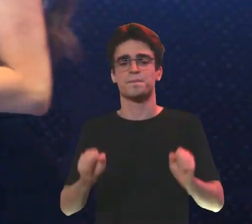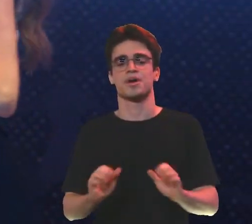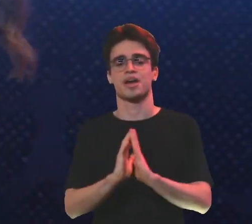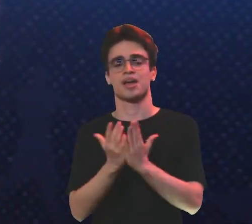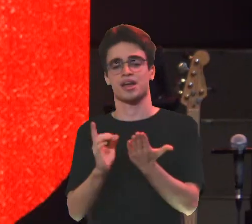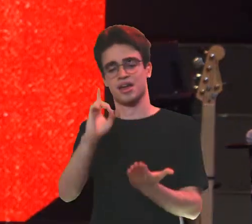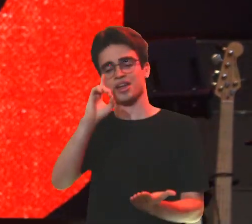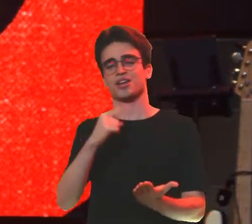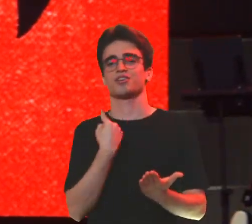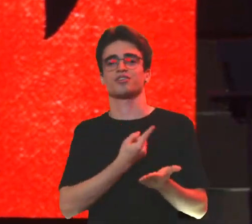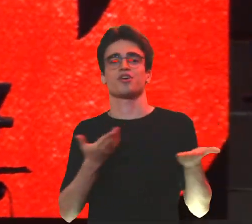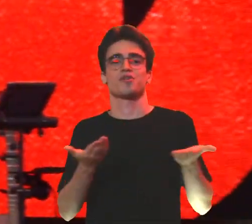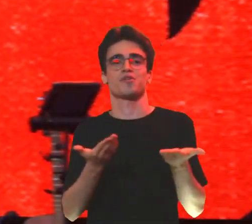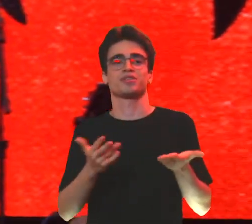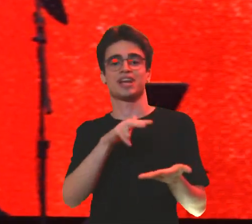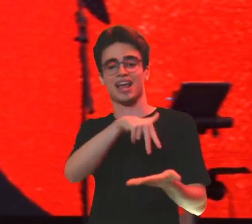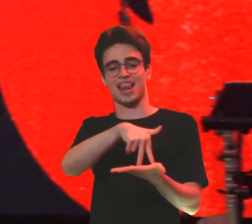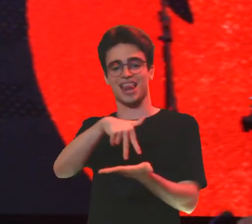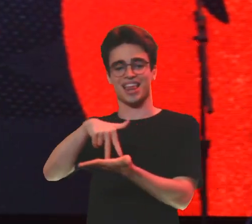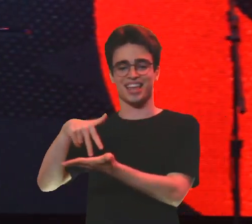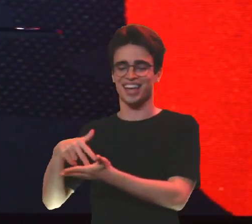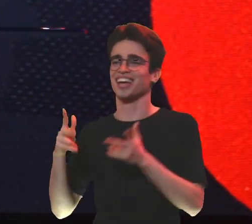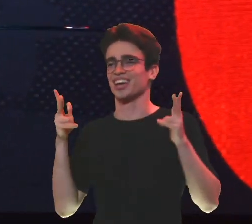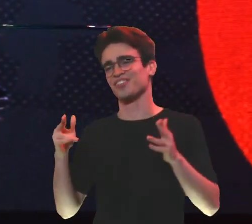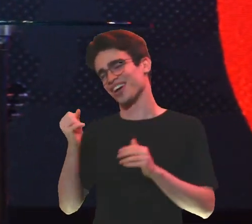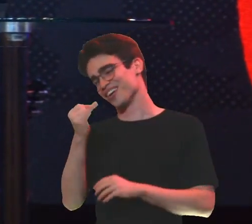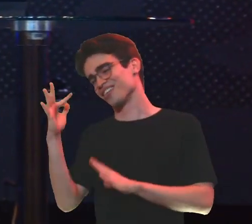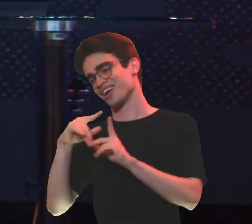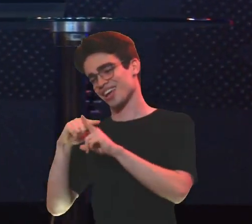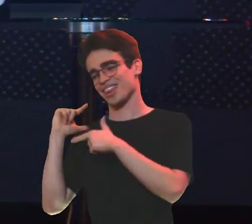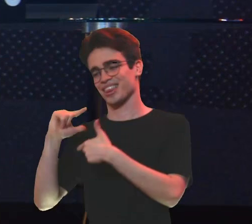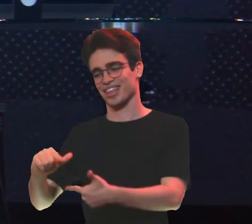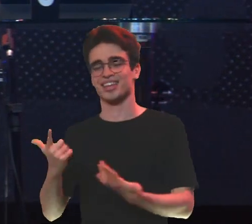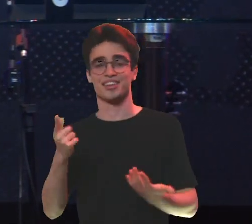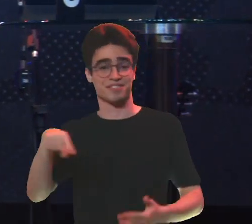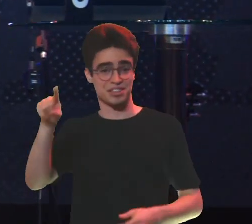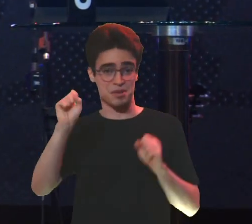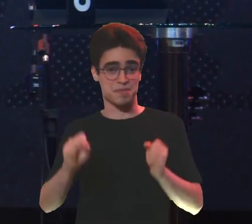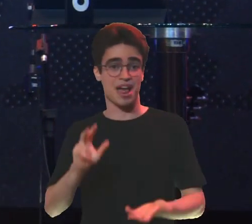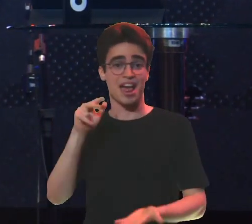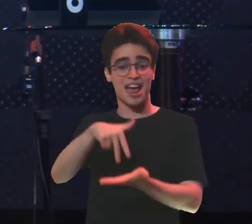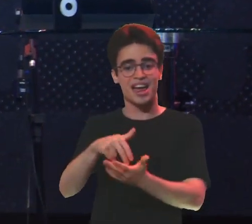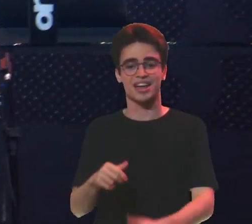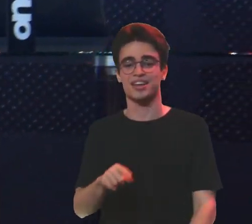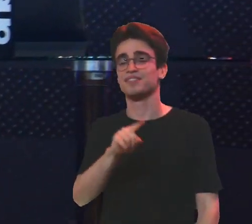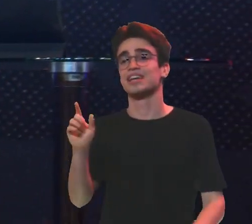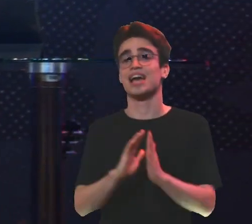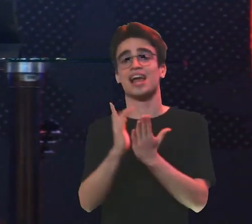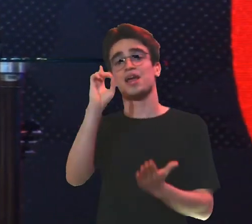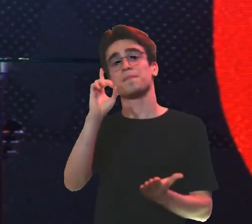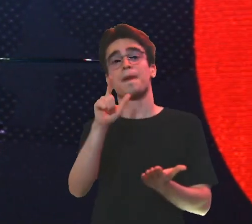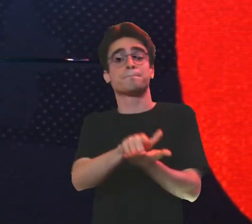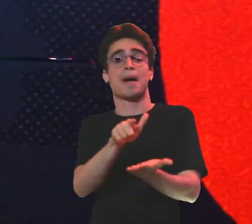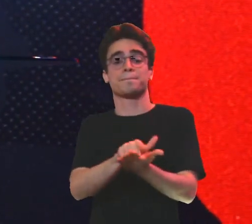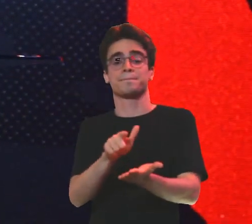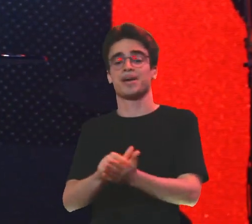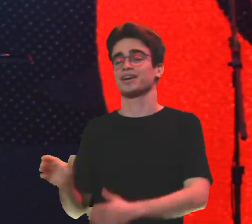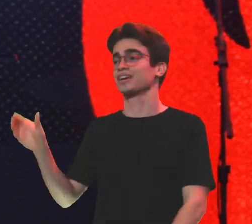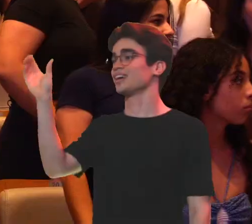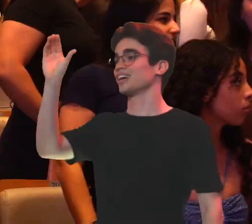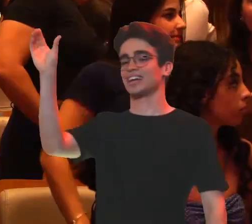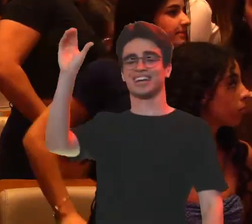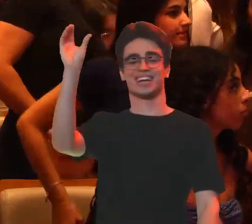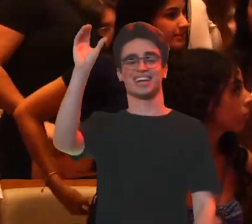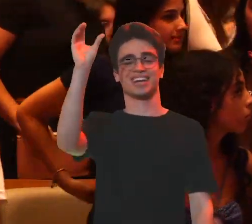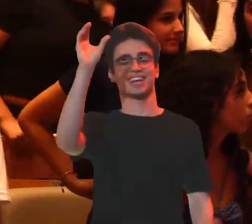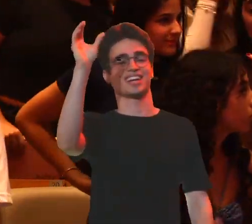gente vai ler a Bíblia de pé, igual a tradição em algumas igrejas. Então, já fica de pé aí. Quem aí está com a Bíblia de papel na mão? Quero ver. Levante sua